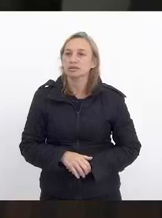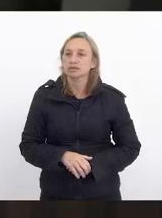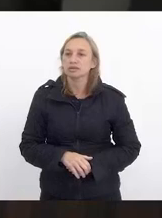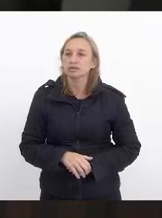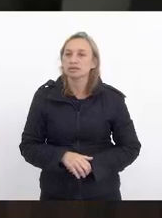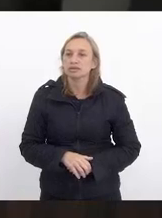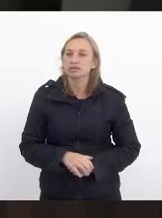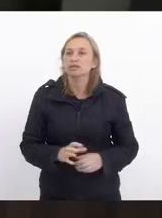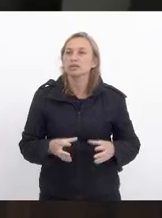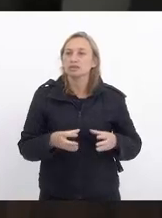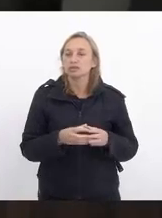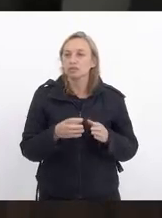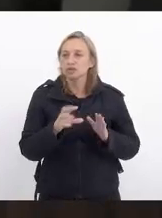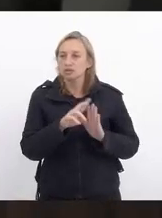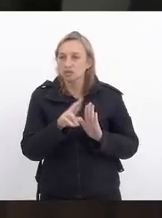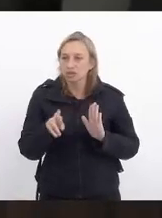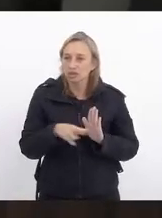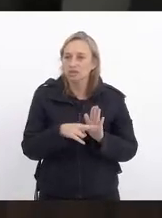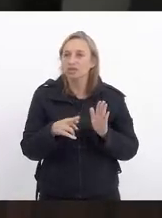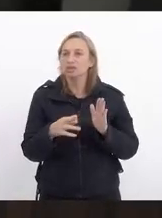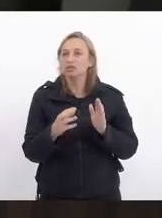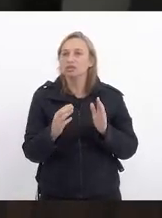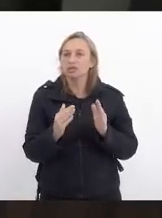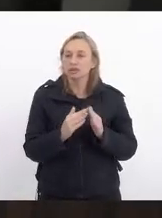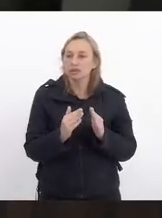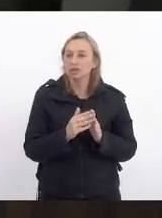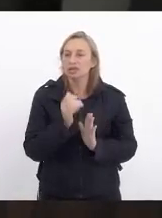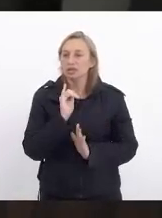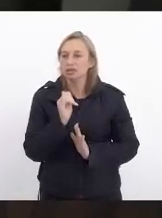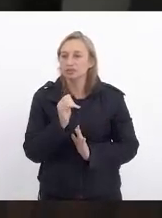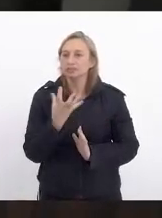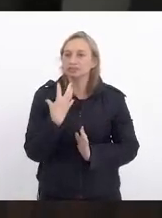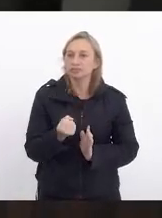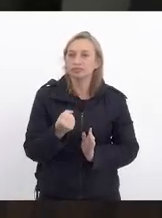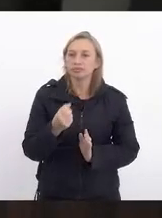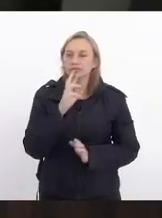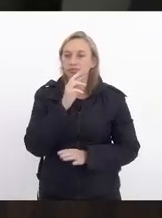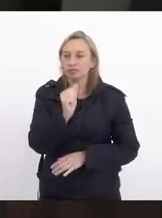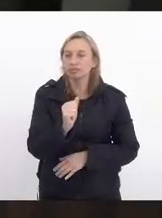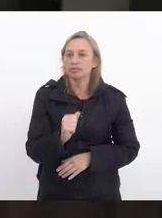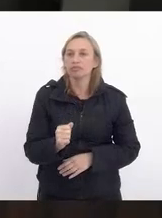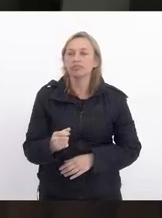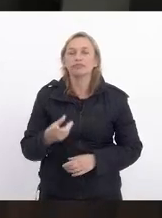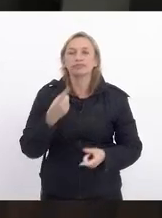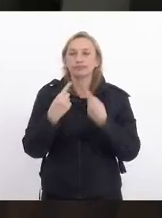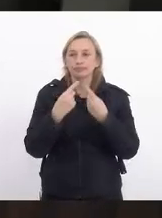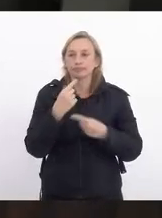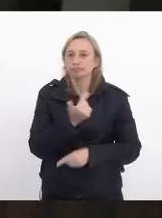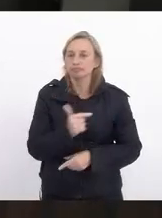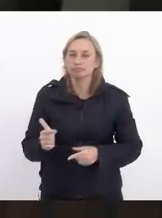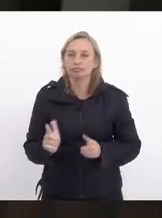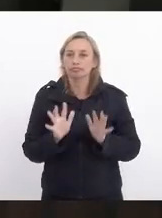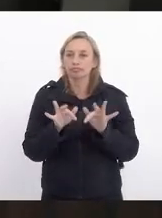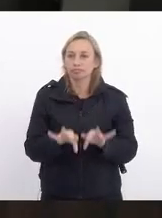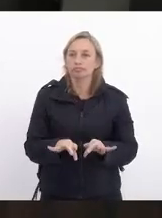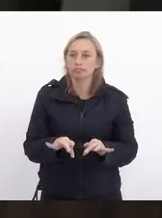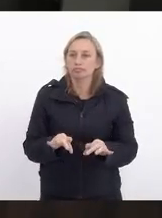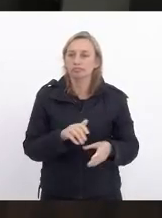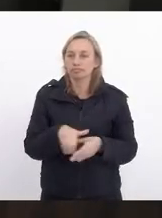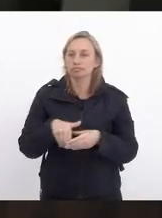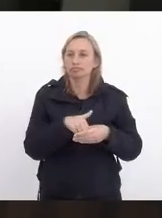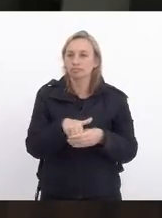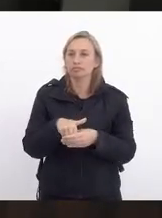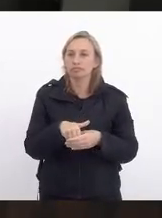para estar comissão de normas internas e proposições externas favorável ela toda portador de Edgar Morin em discussão não havendo que quer discutir encerrada a discussão